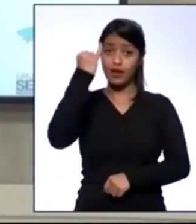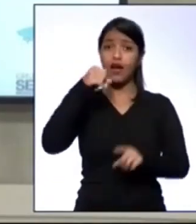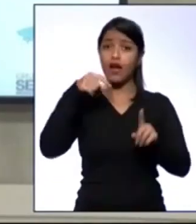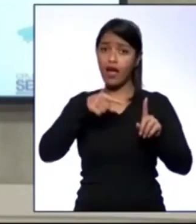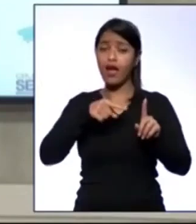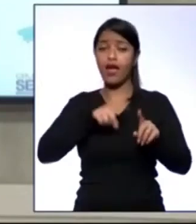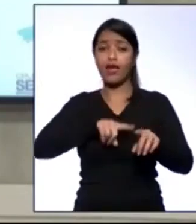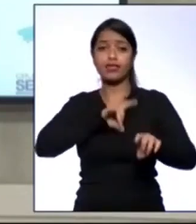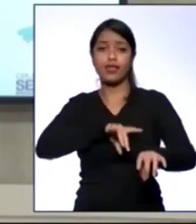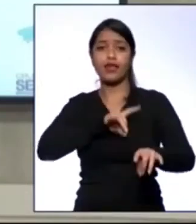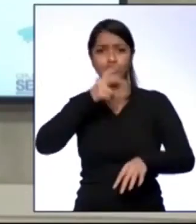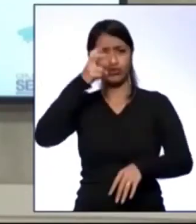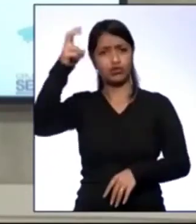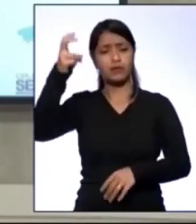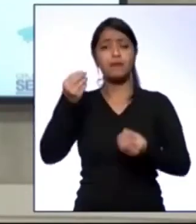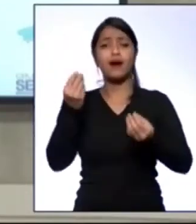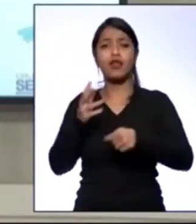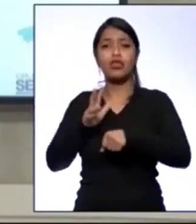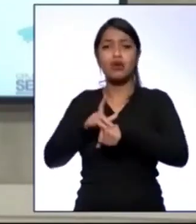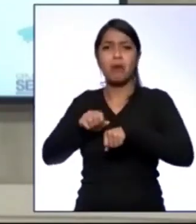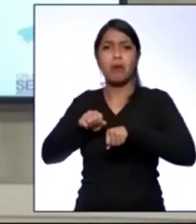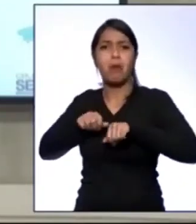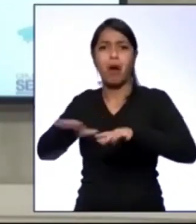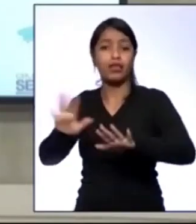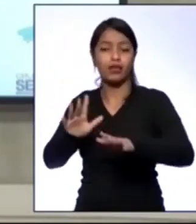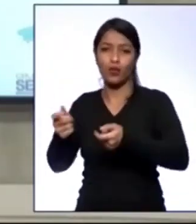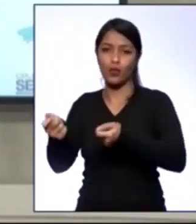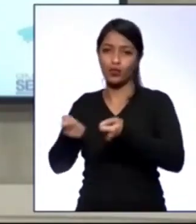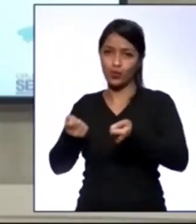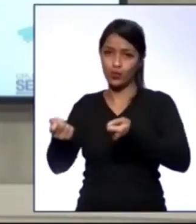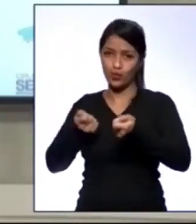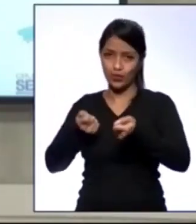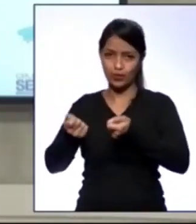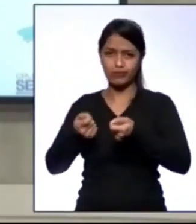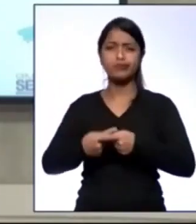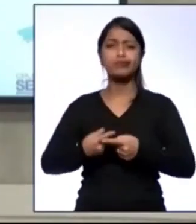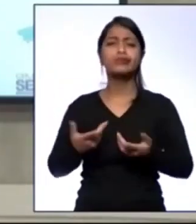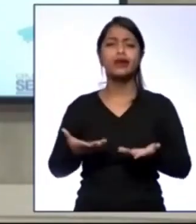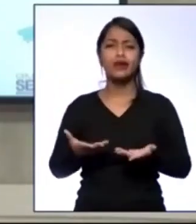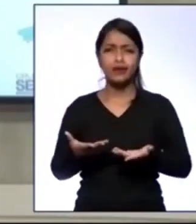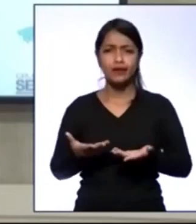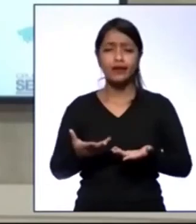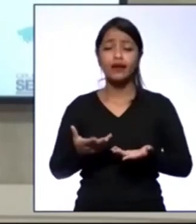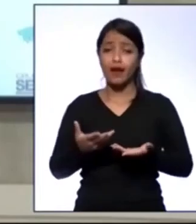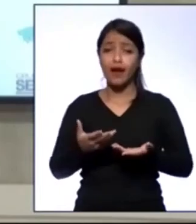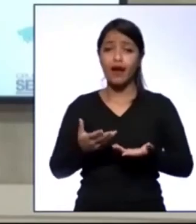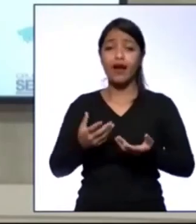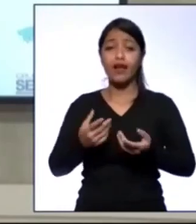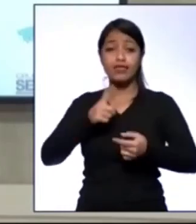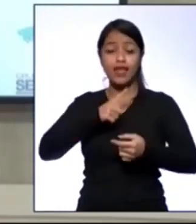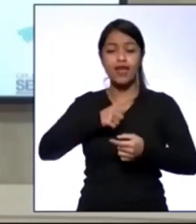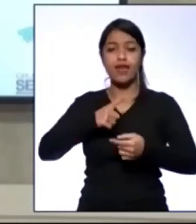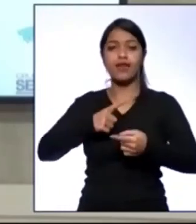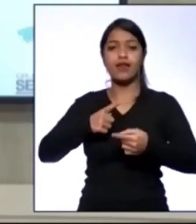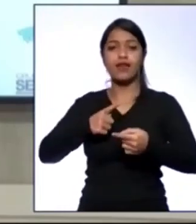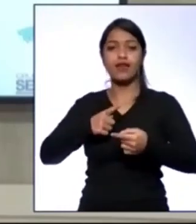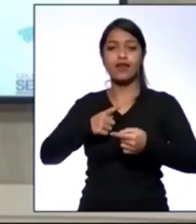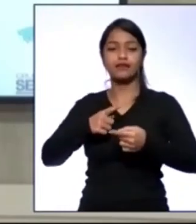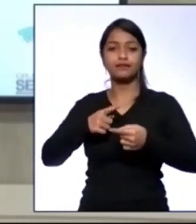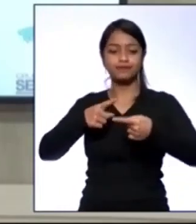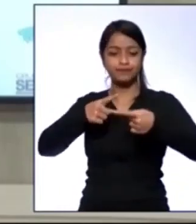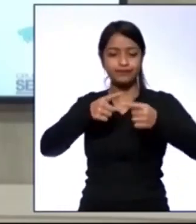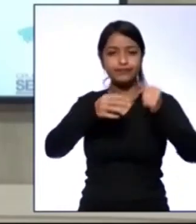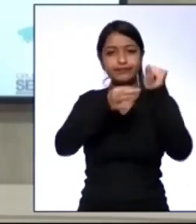inteligente de controle de doenças. Por quê? Porque a gente vai utilizar antígenos de